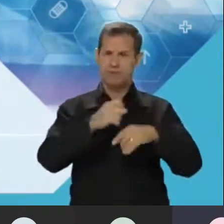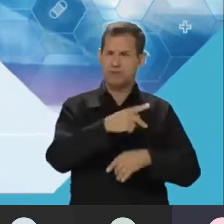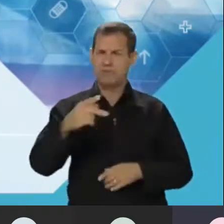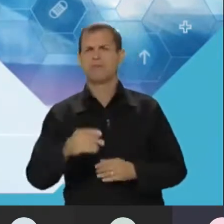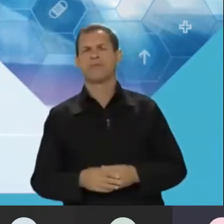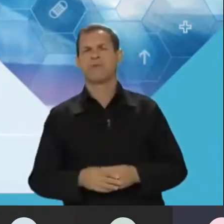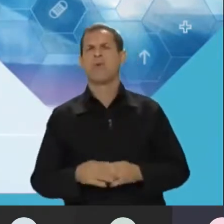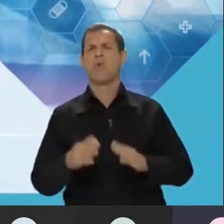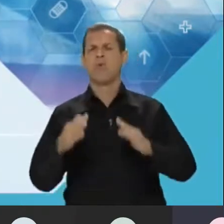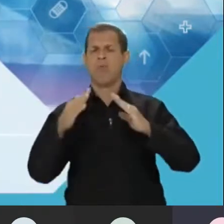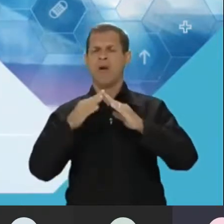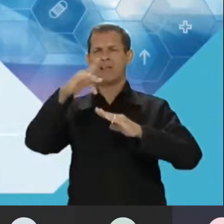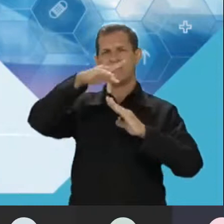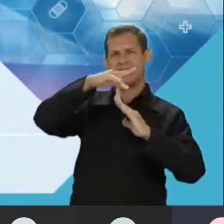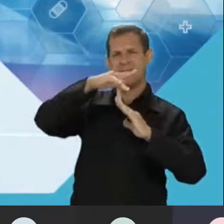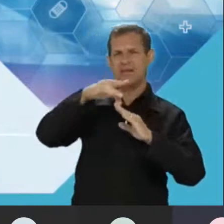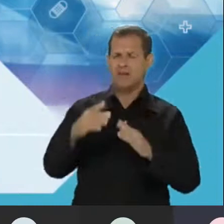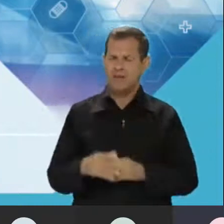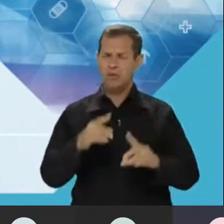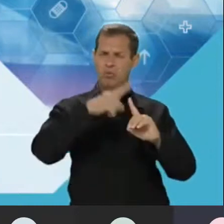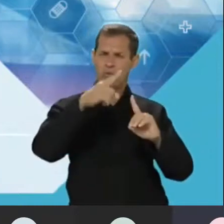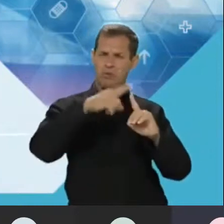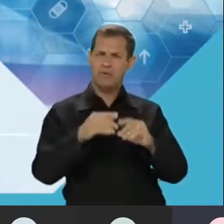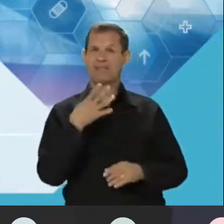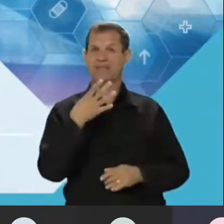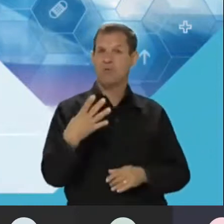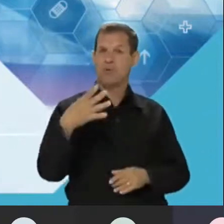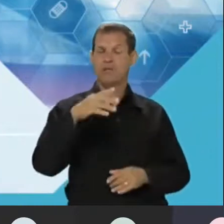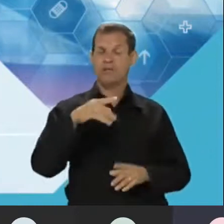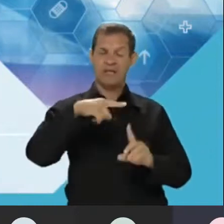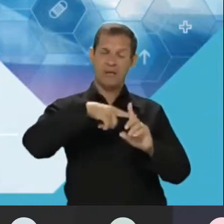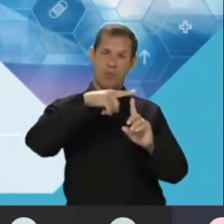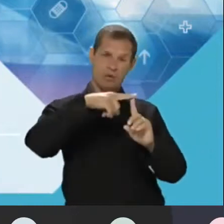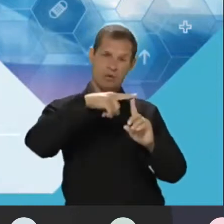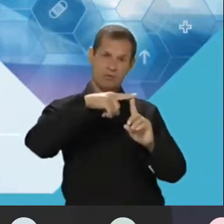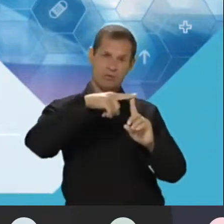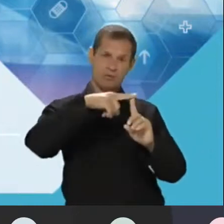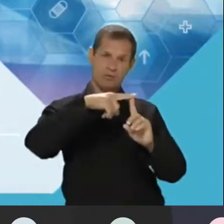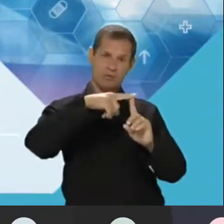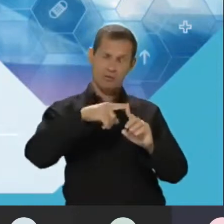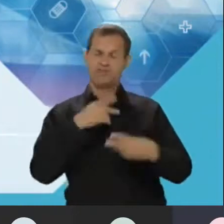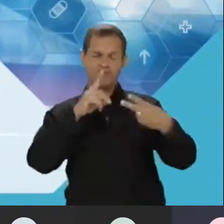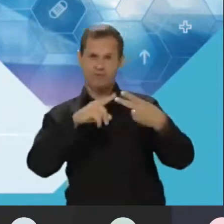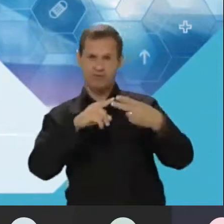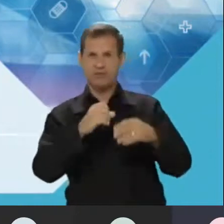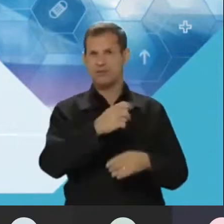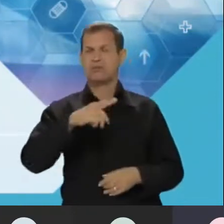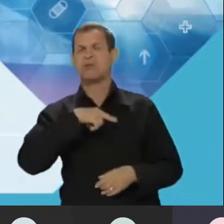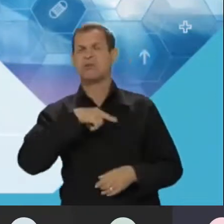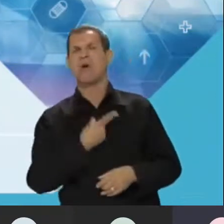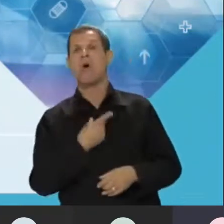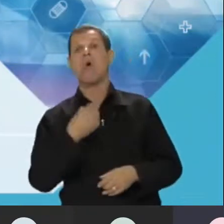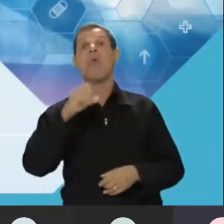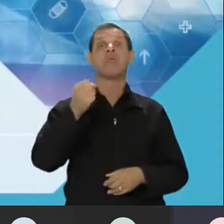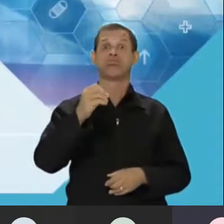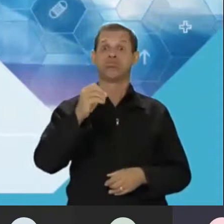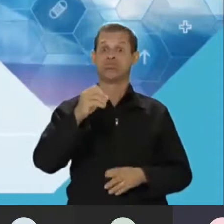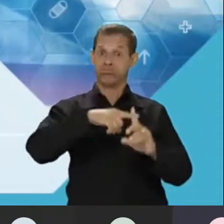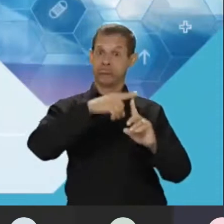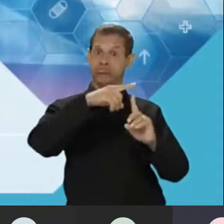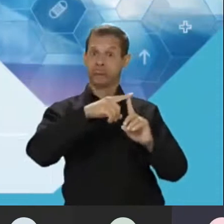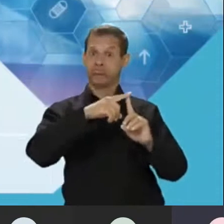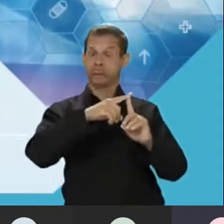situação, uma cobertura, né, com essa temperatura superficial de 44 graus, Na nossa segunda situação, nós vamos ter